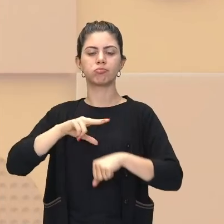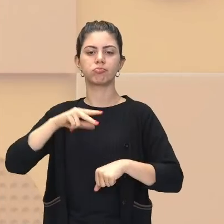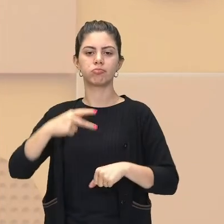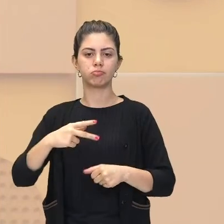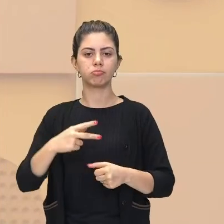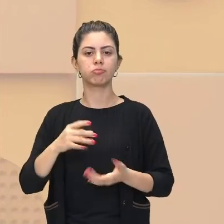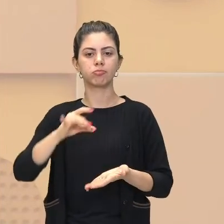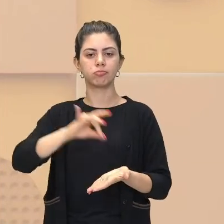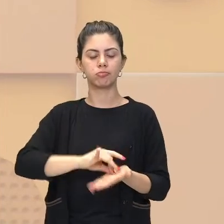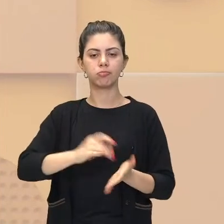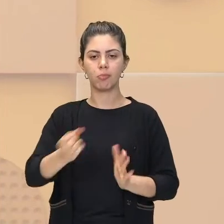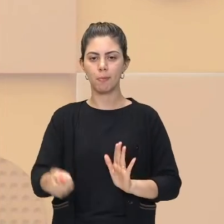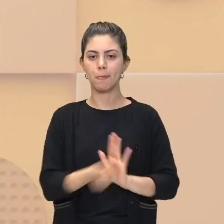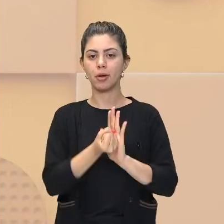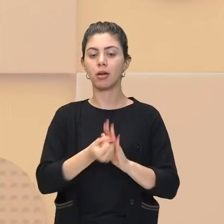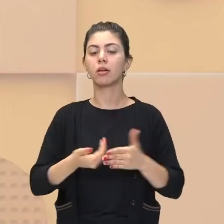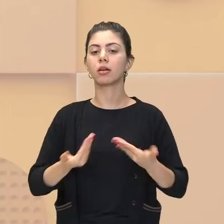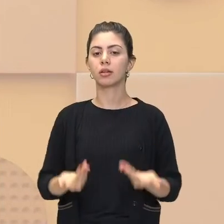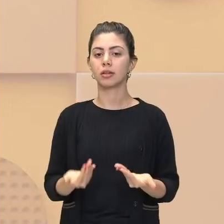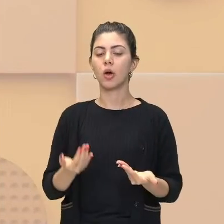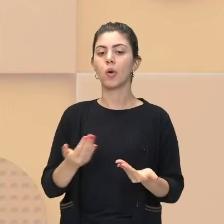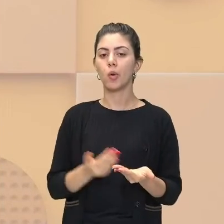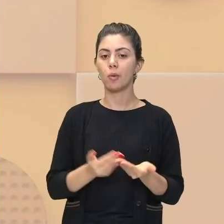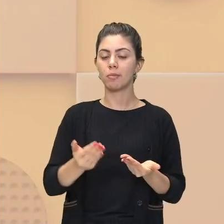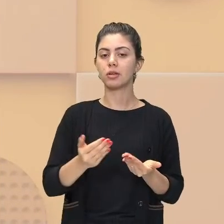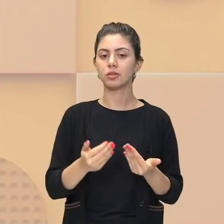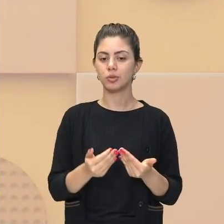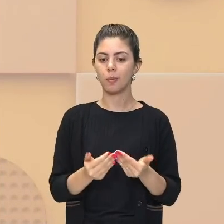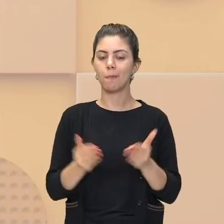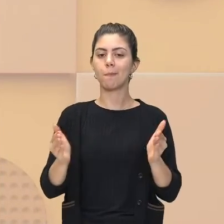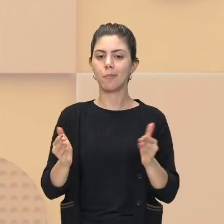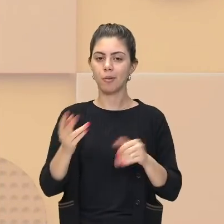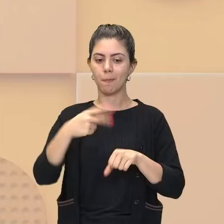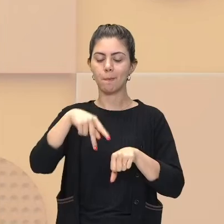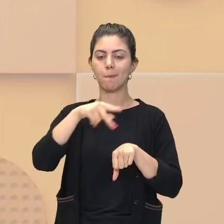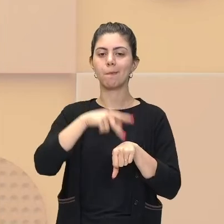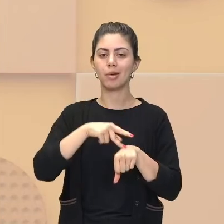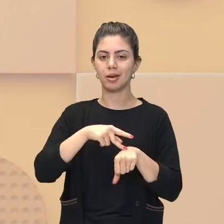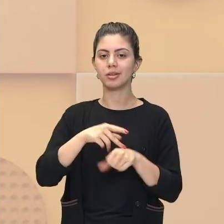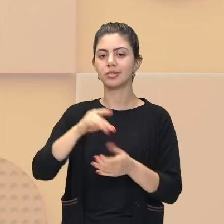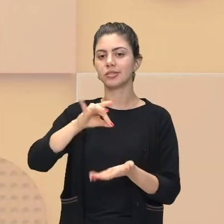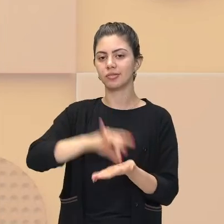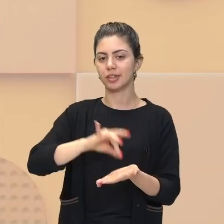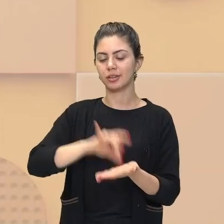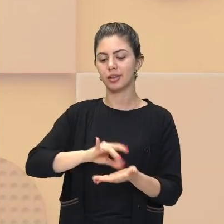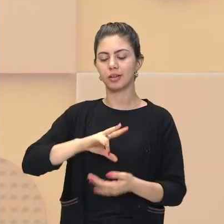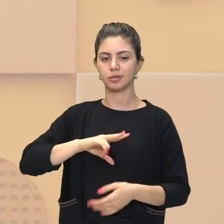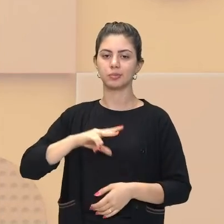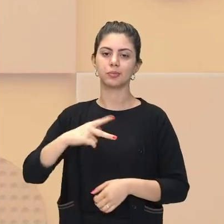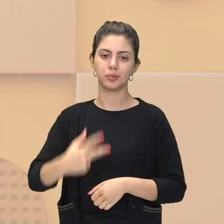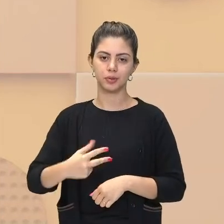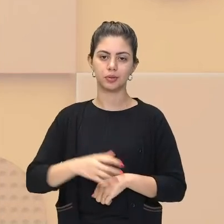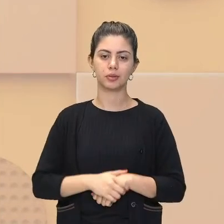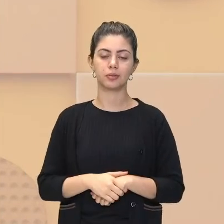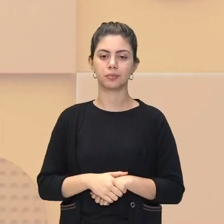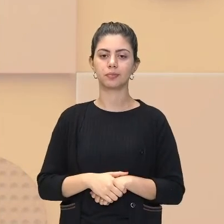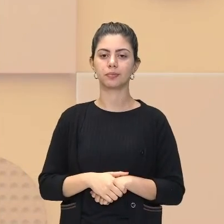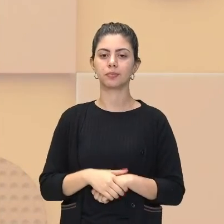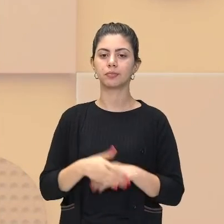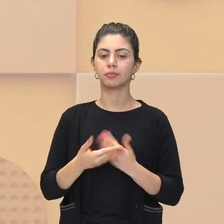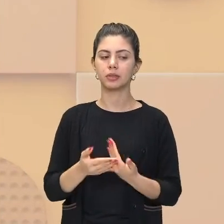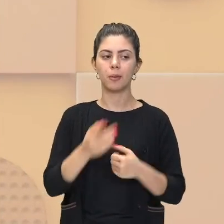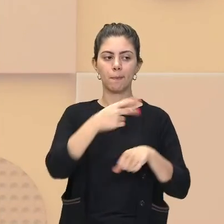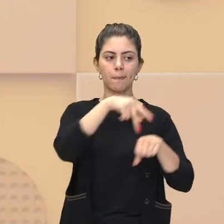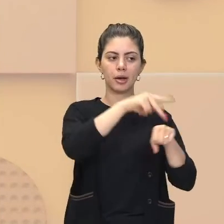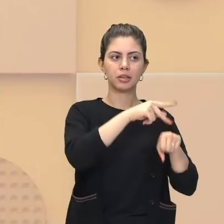nós vimos surgir, assim, o primeiro Estado Nacional moderno, que é Portugal, enquanto que os demais